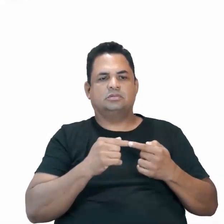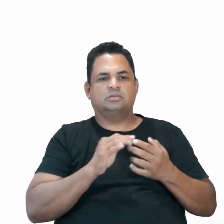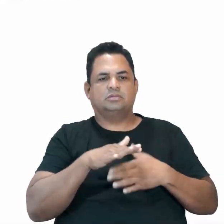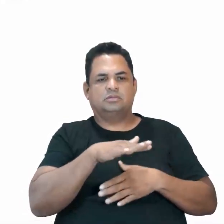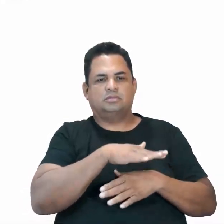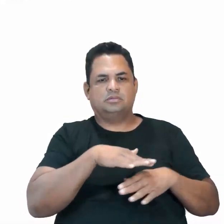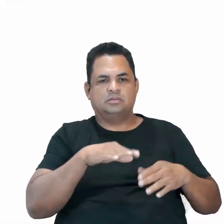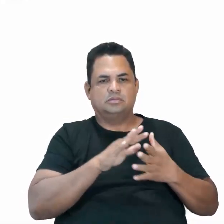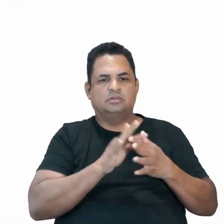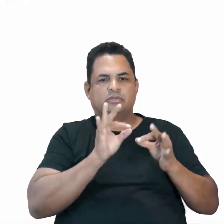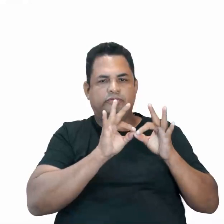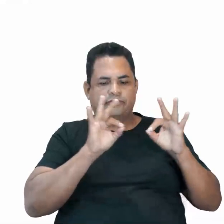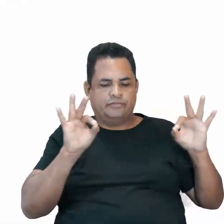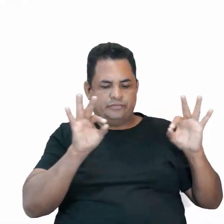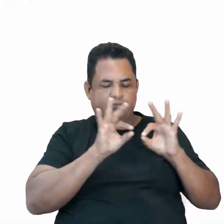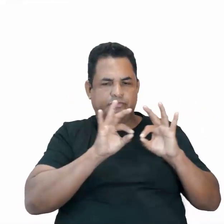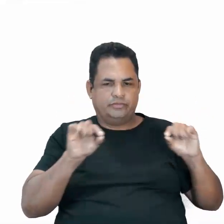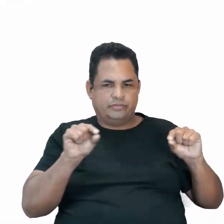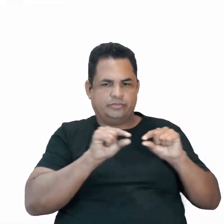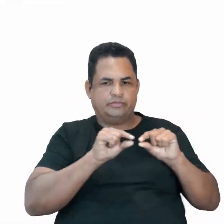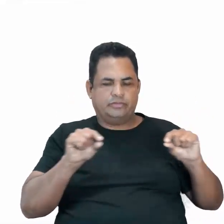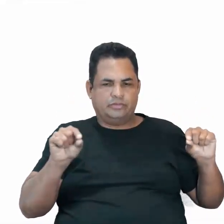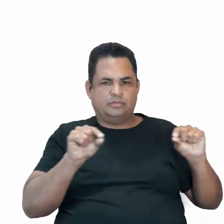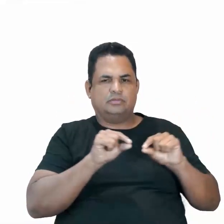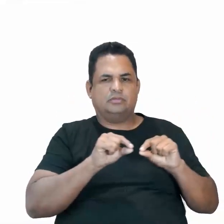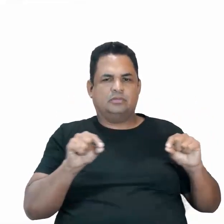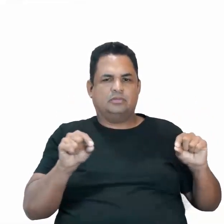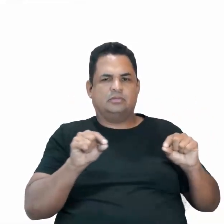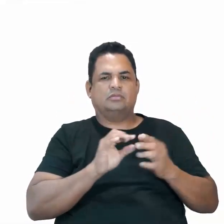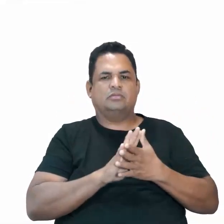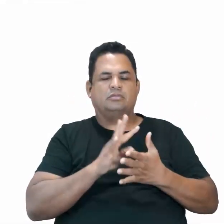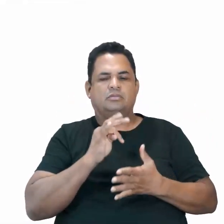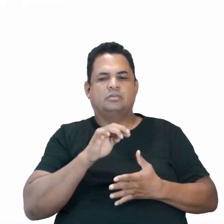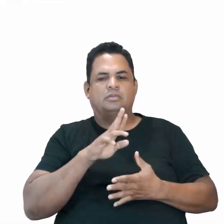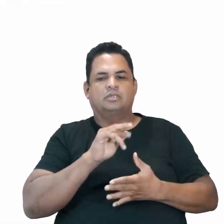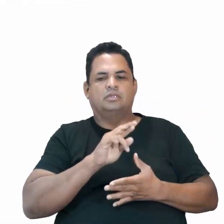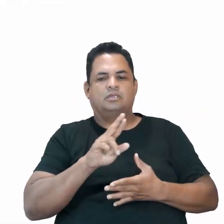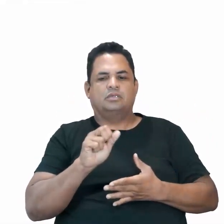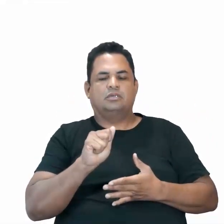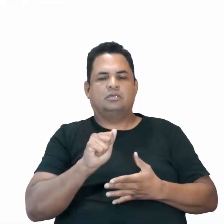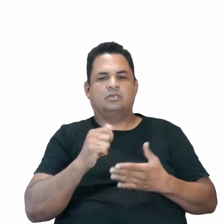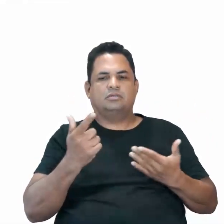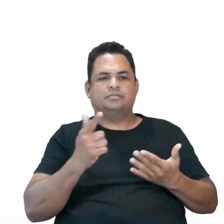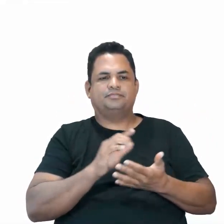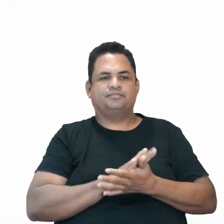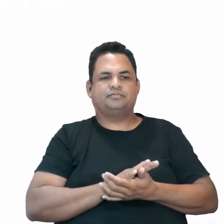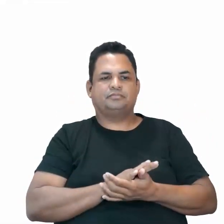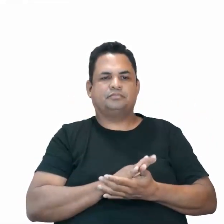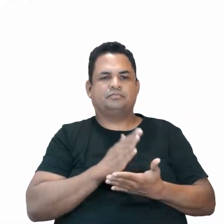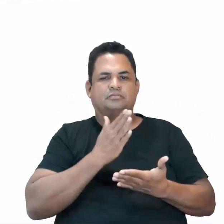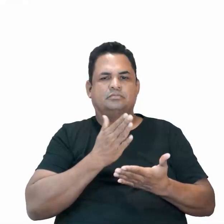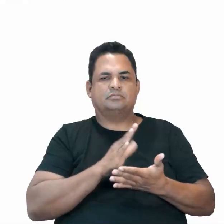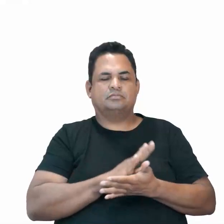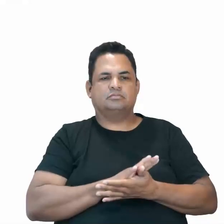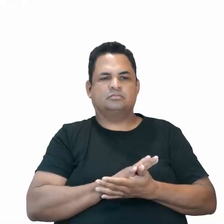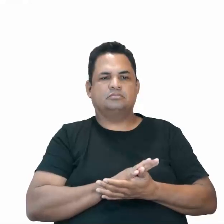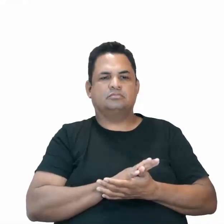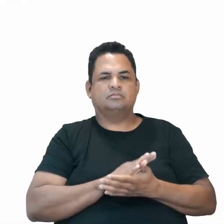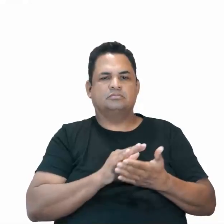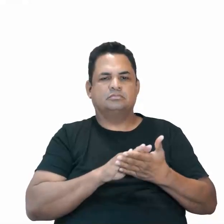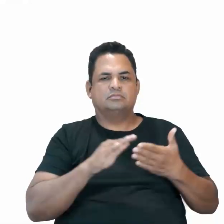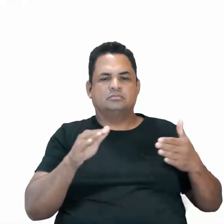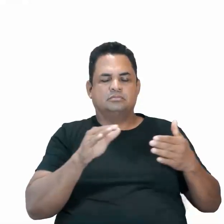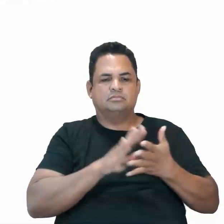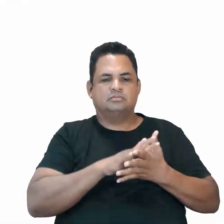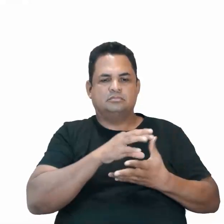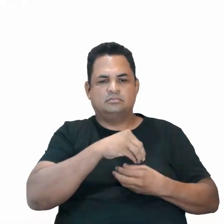fio metálico condutor, né? O aterramento. Fio terra, é. O fio é cortado e a barra é